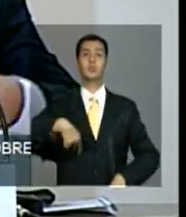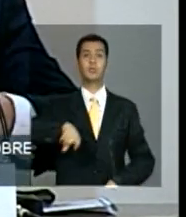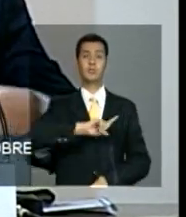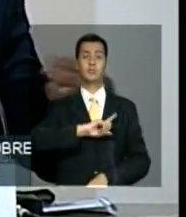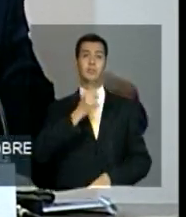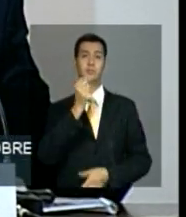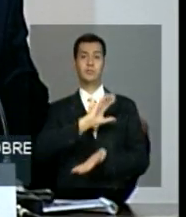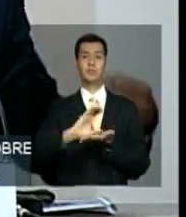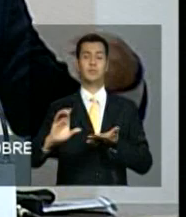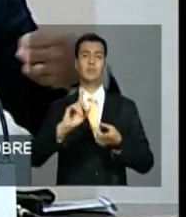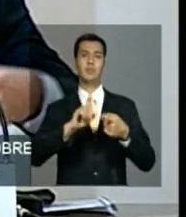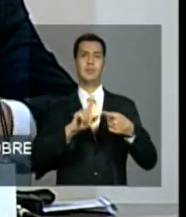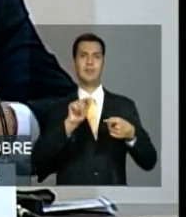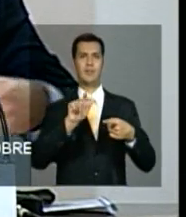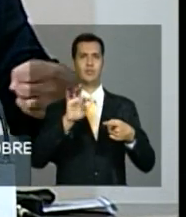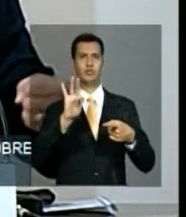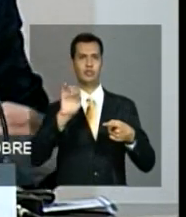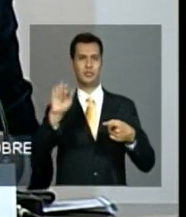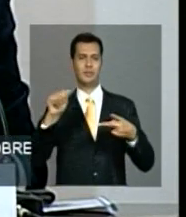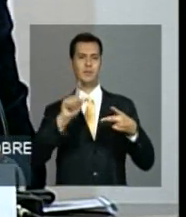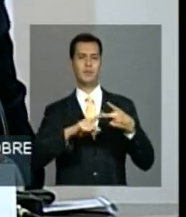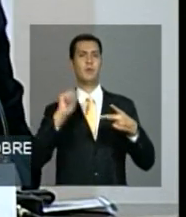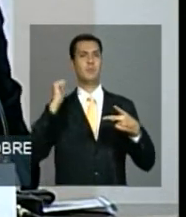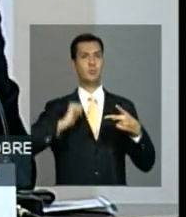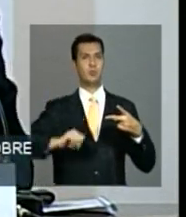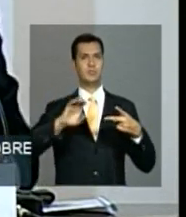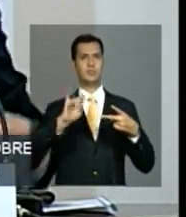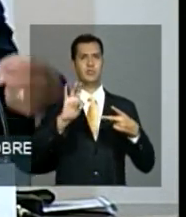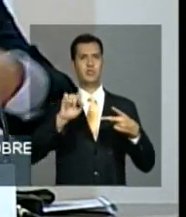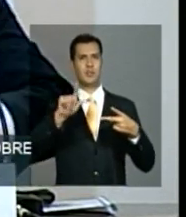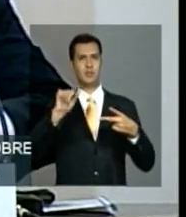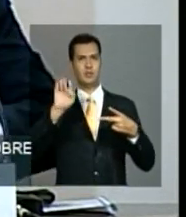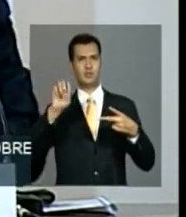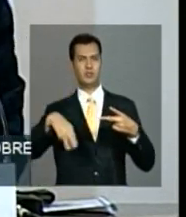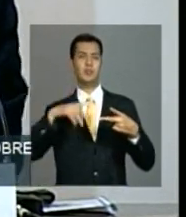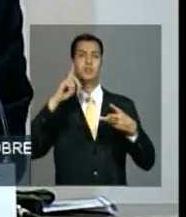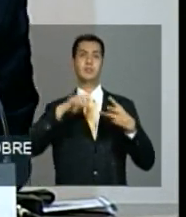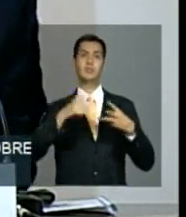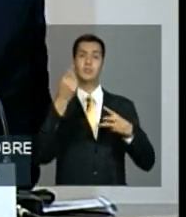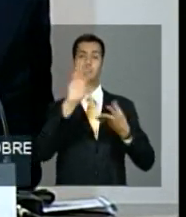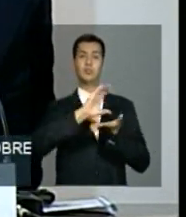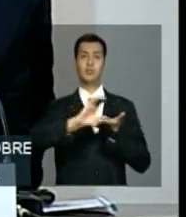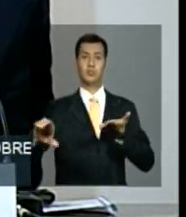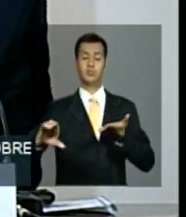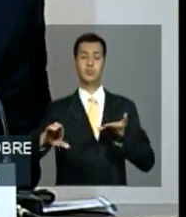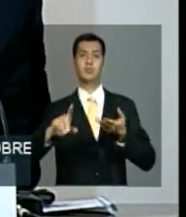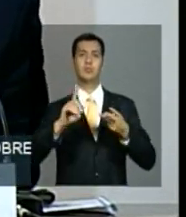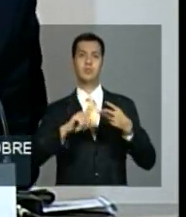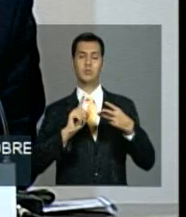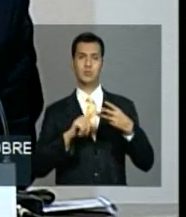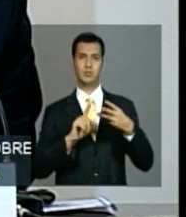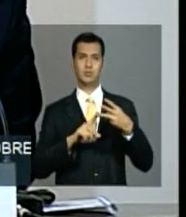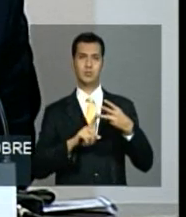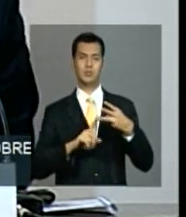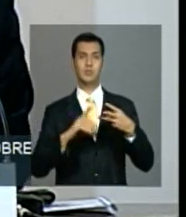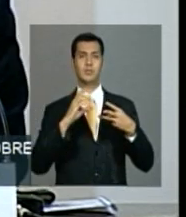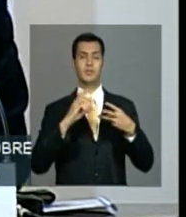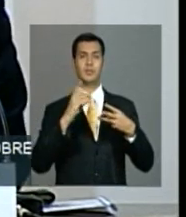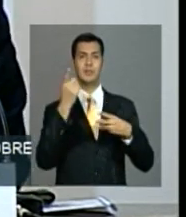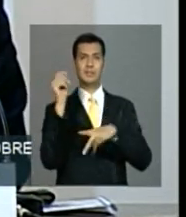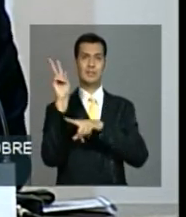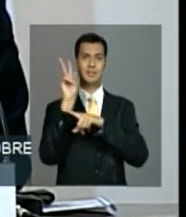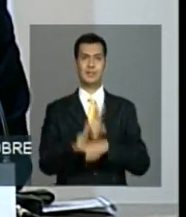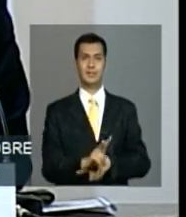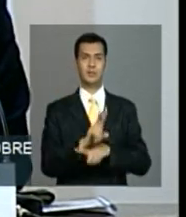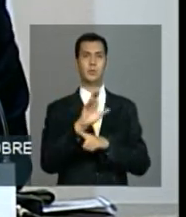através do garantia Safra através do bolsa estiagem e estamos botando recursos também através do crédito